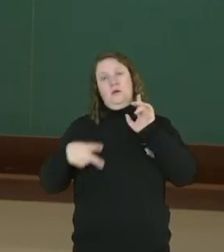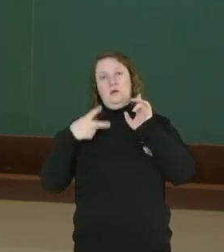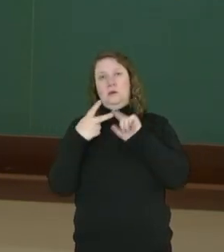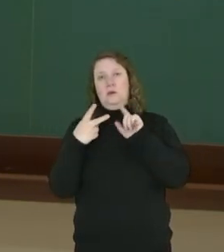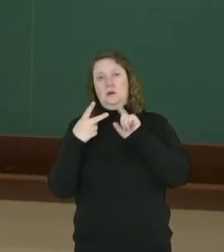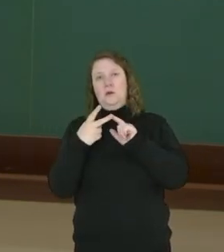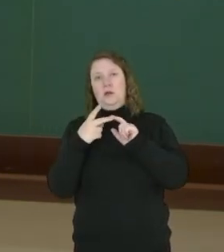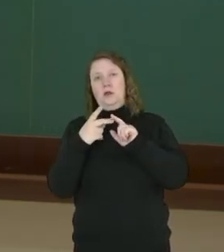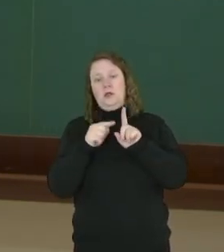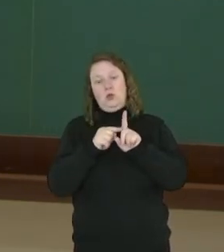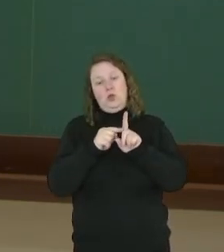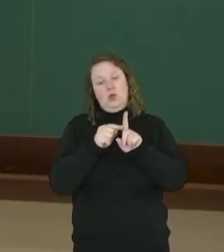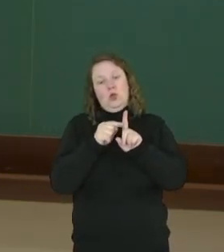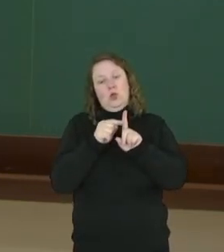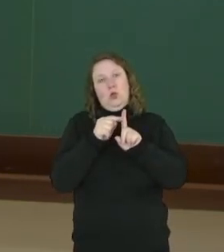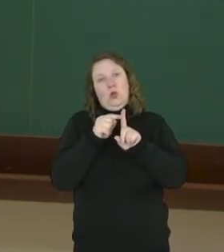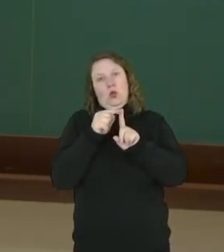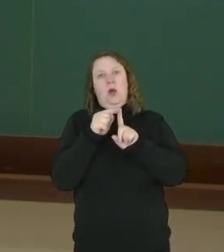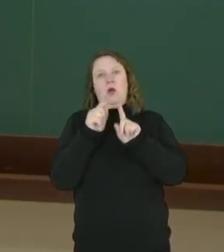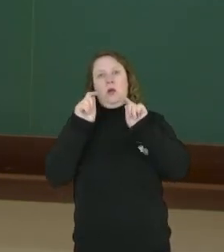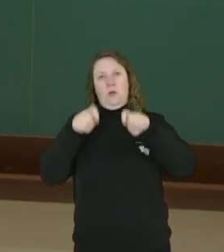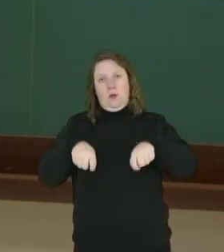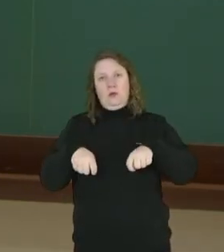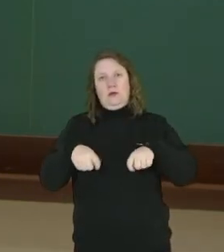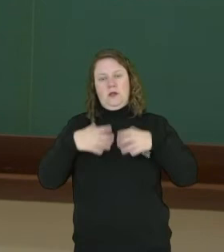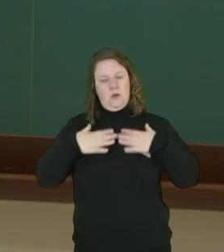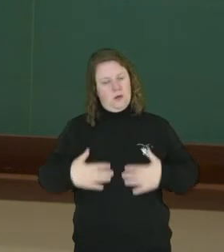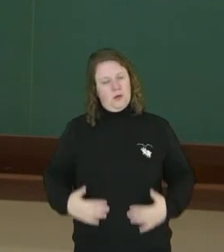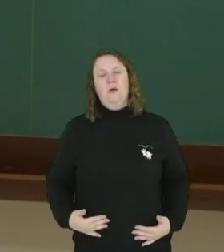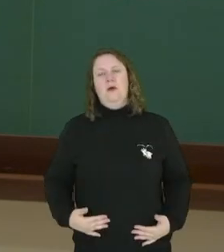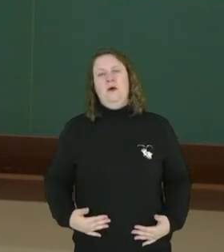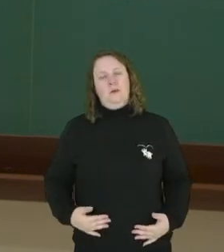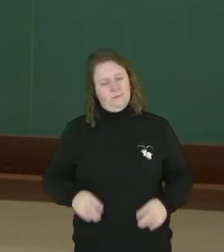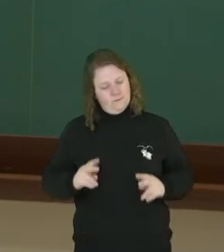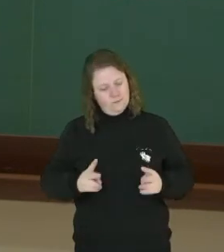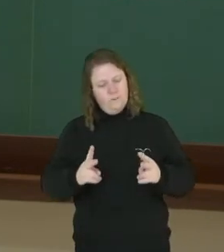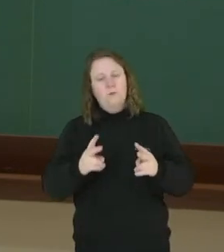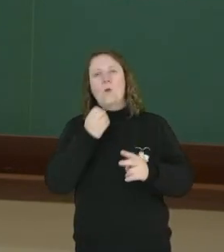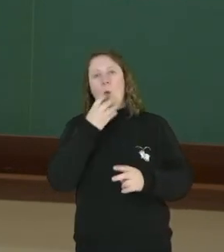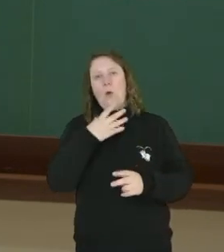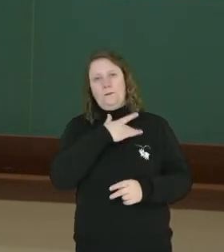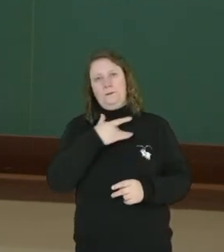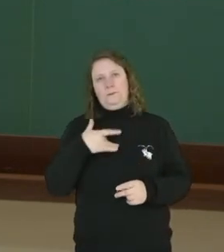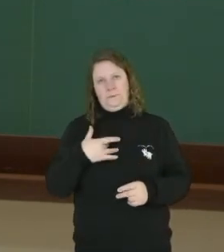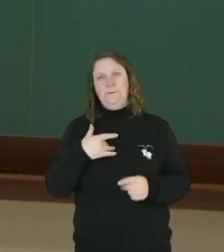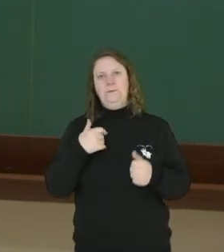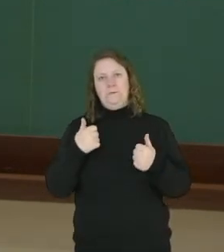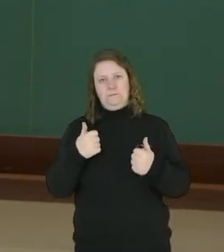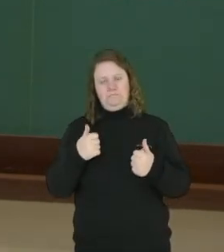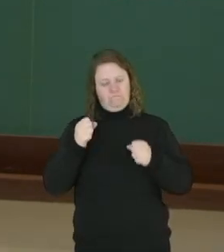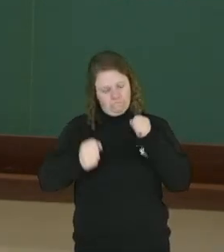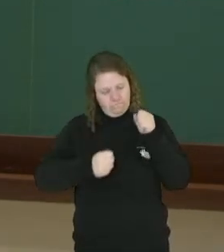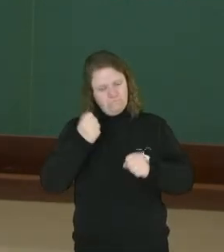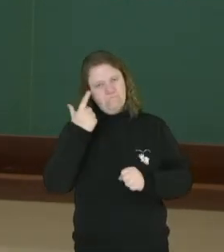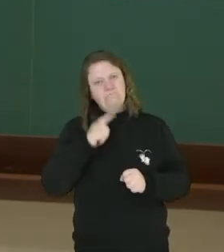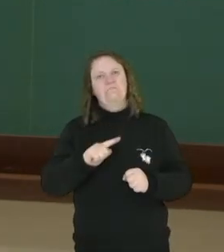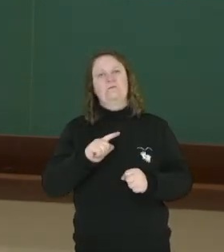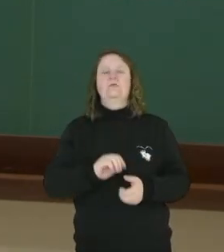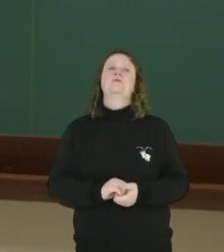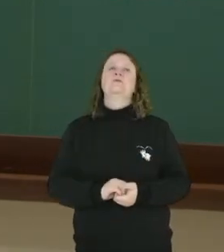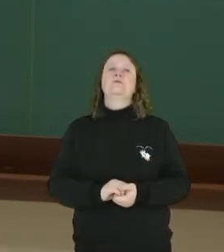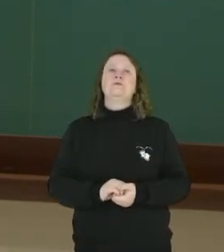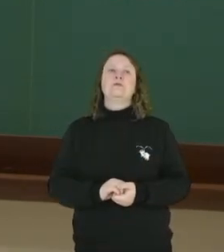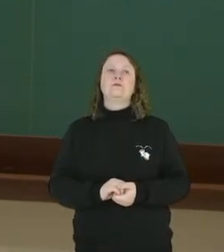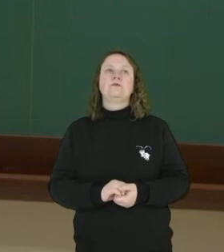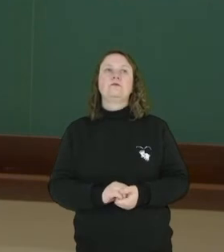de calor ali, né, para poder manter o seu corpo funcionando, certo? É uma energia química transformada em outras coisas, ok?